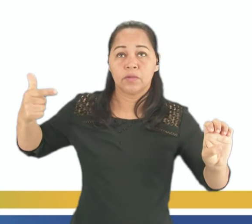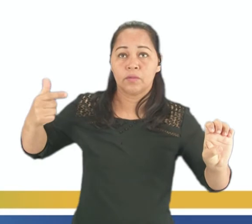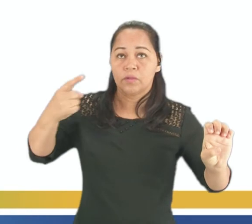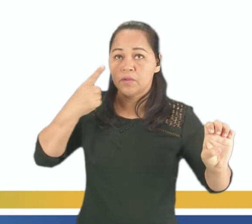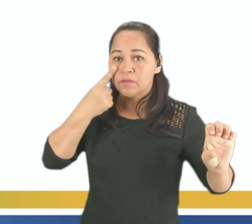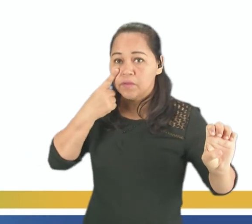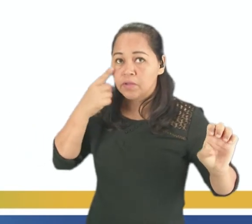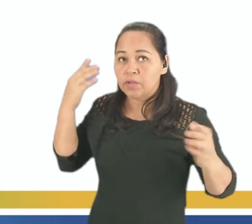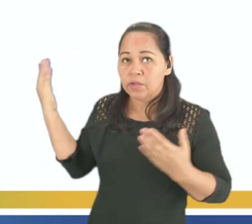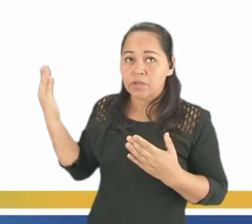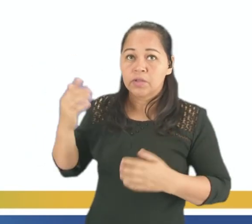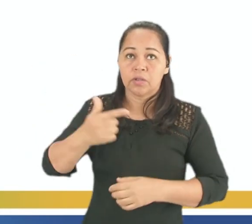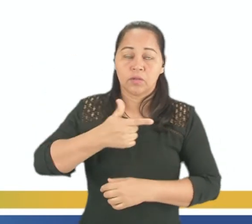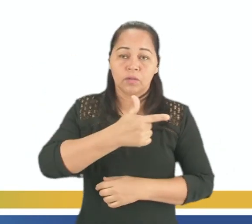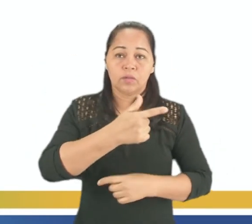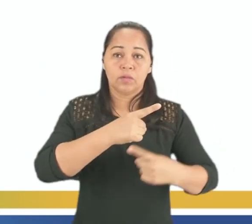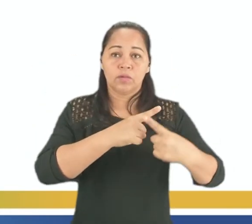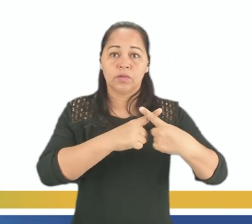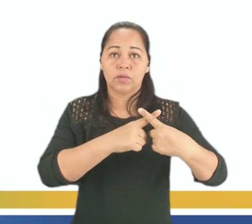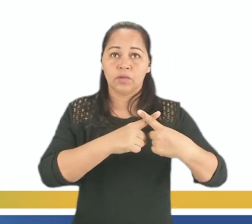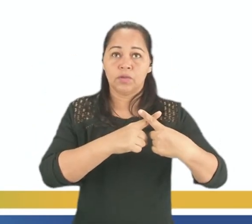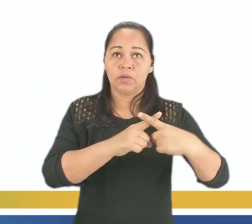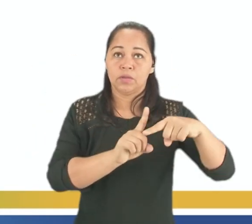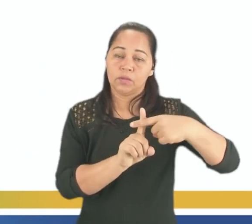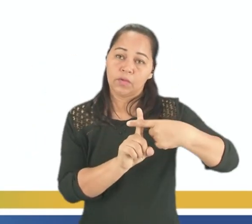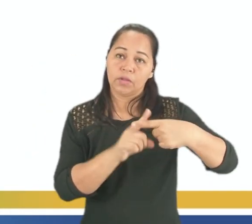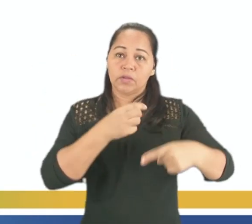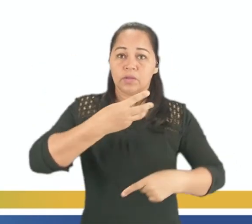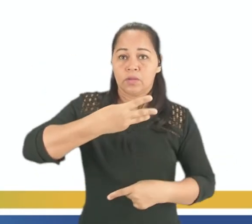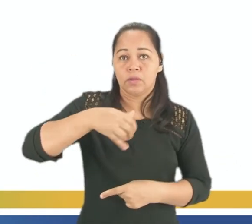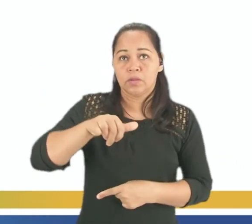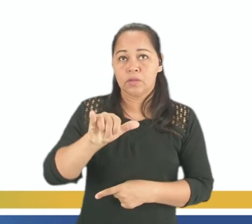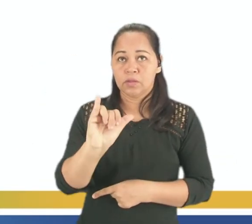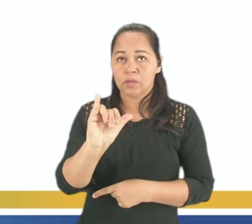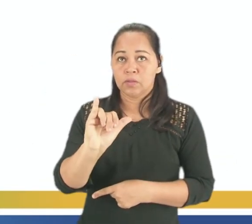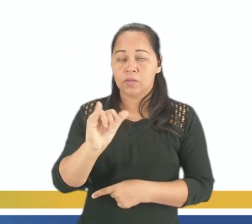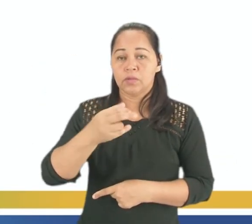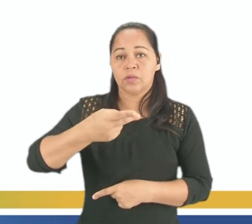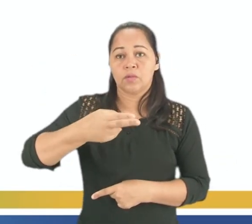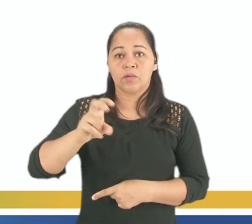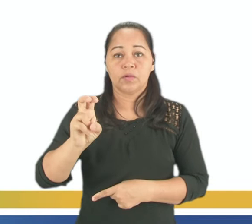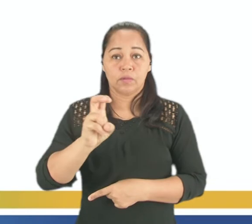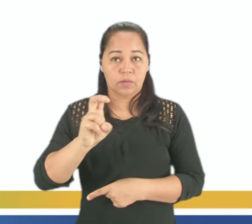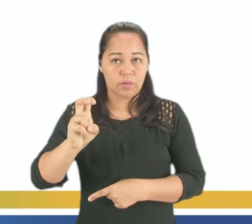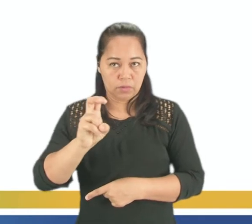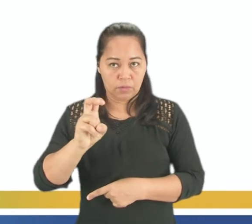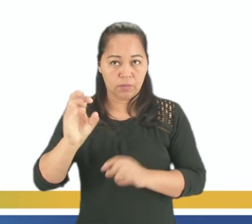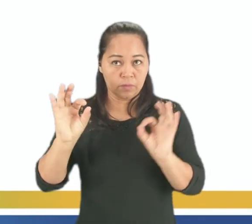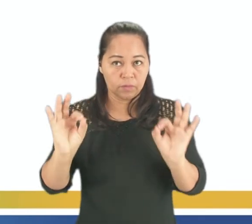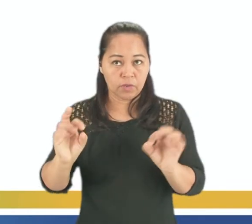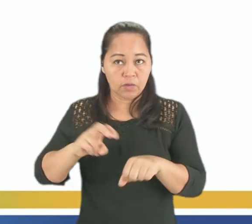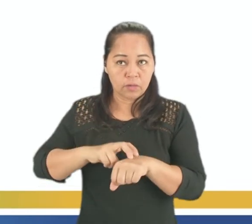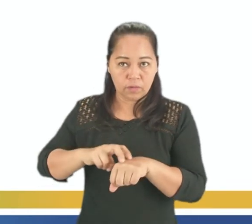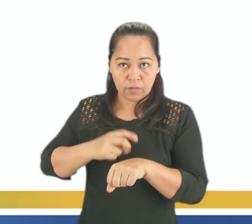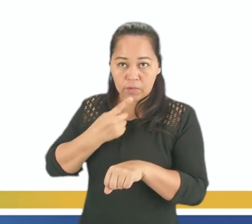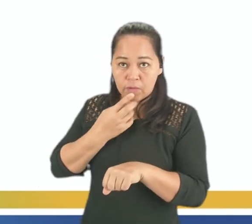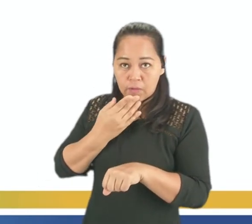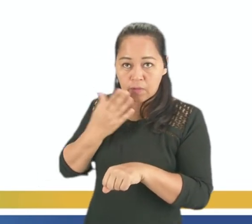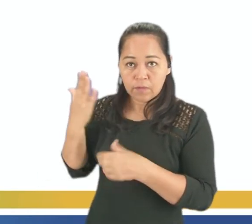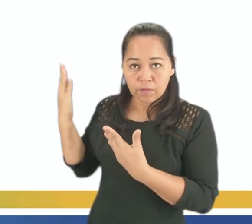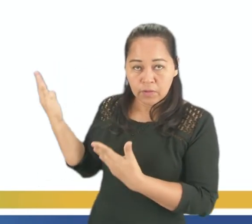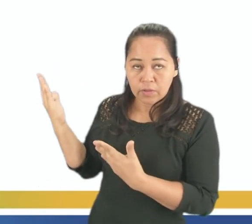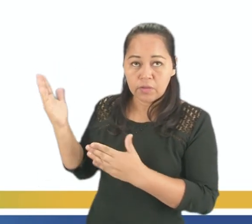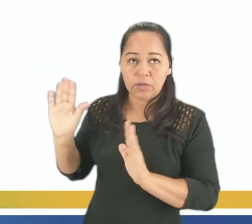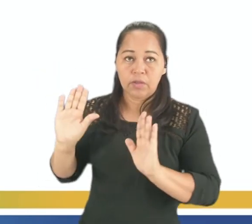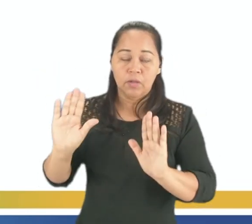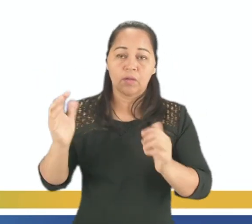observe que ela é 2 vezes x mais 3 vezes y igual a 55. Substituindo o valor de